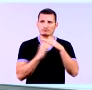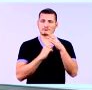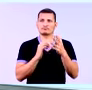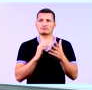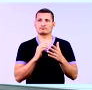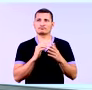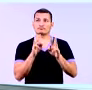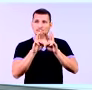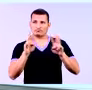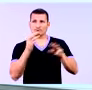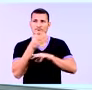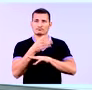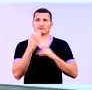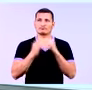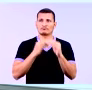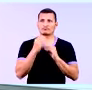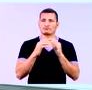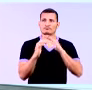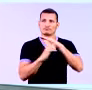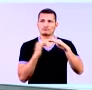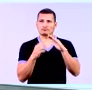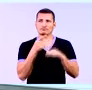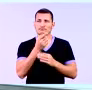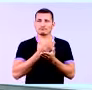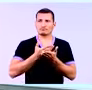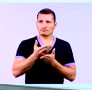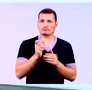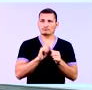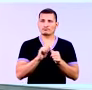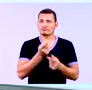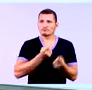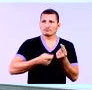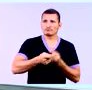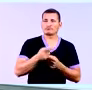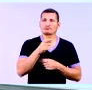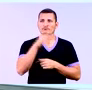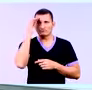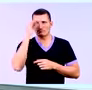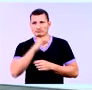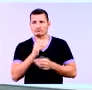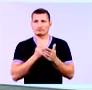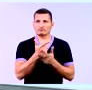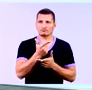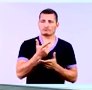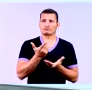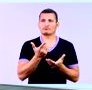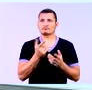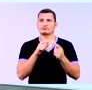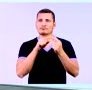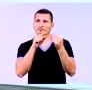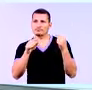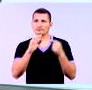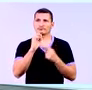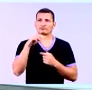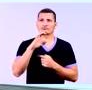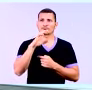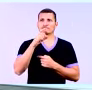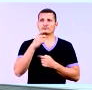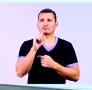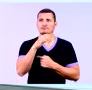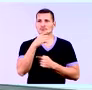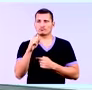empresa, e ele começa a fazer uma transação, mas de repente ele desiste de comprar, caiu a conexão e outra pessoa